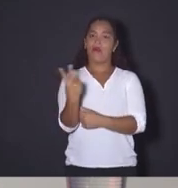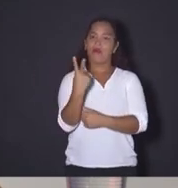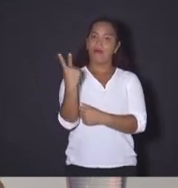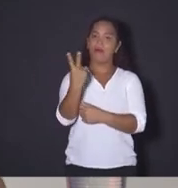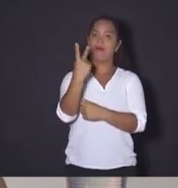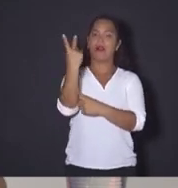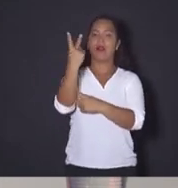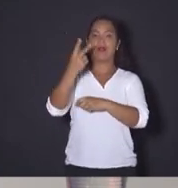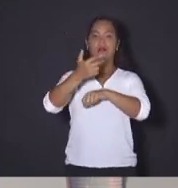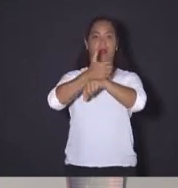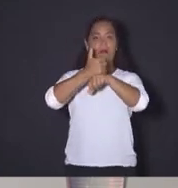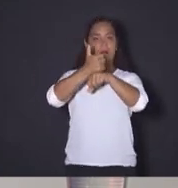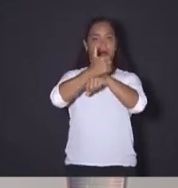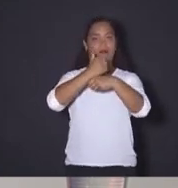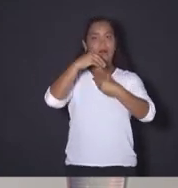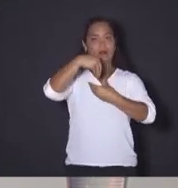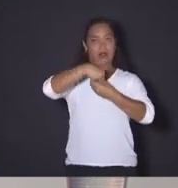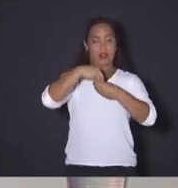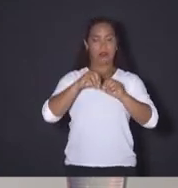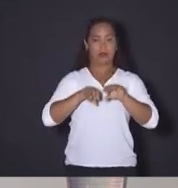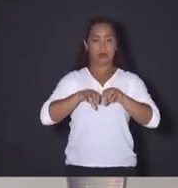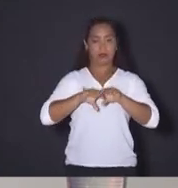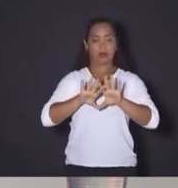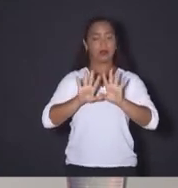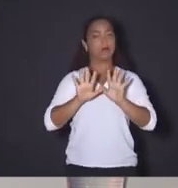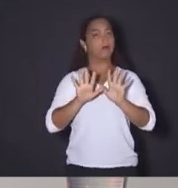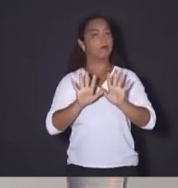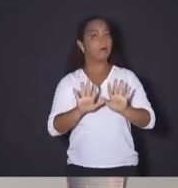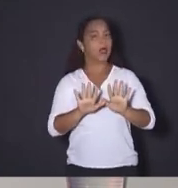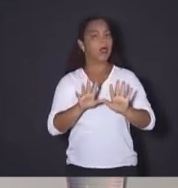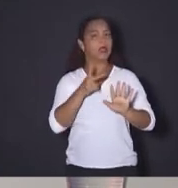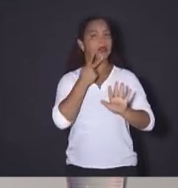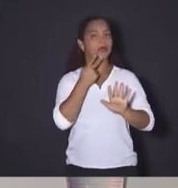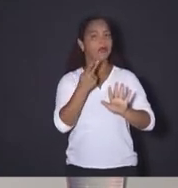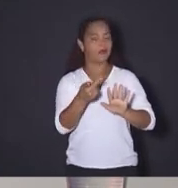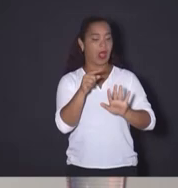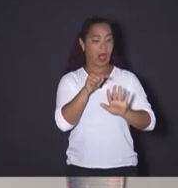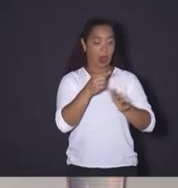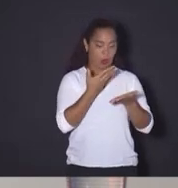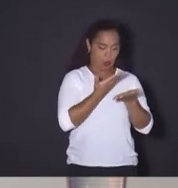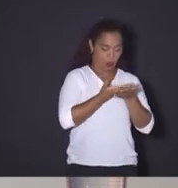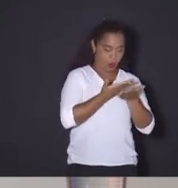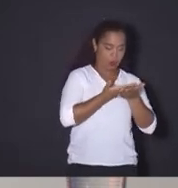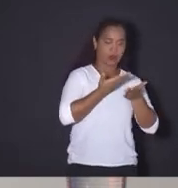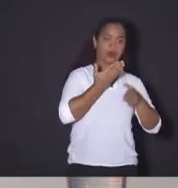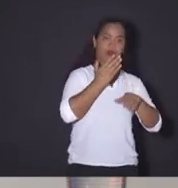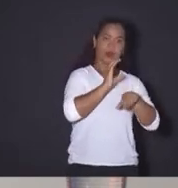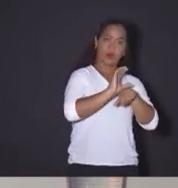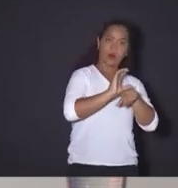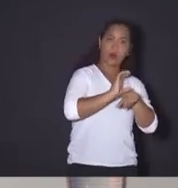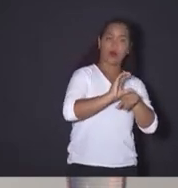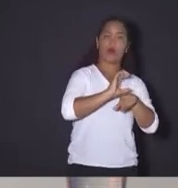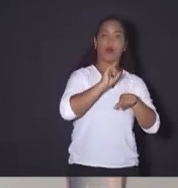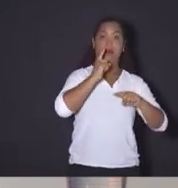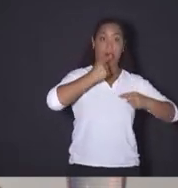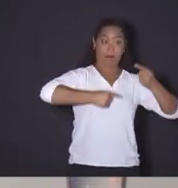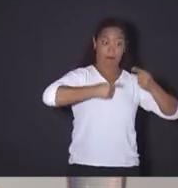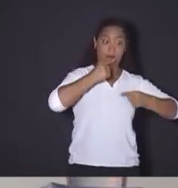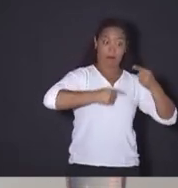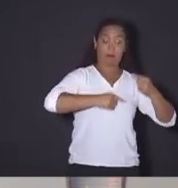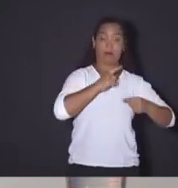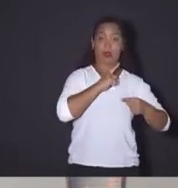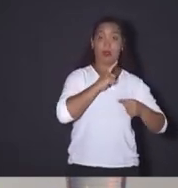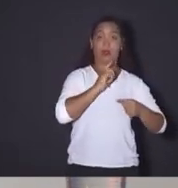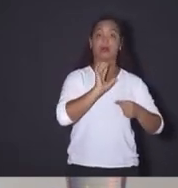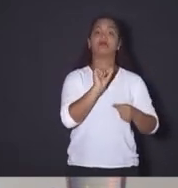profissionais da educação hora mas nós falamos que a formação é um campo em disputa e quais são as disputas que estão colocadas elas